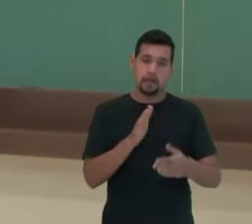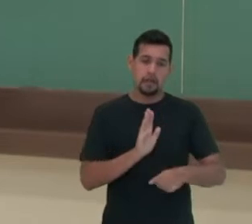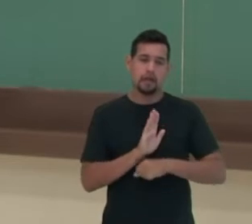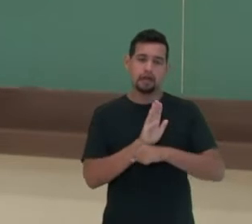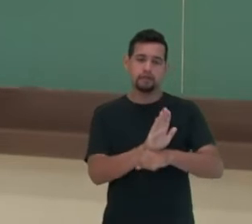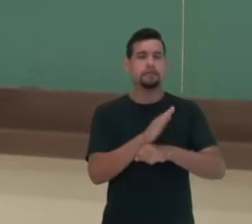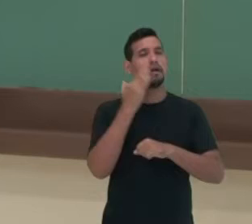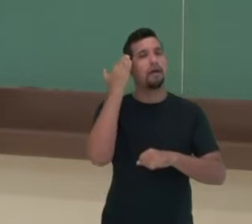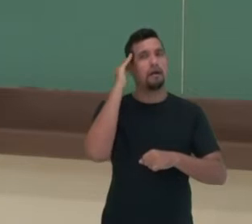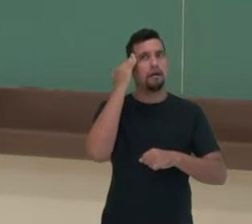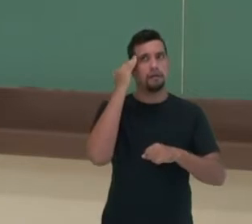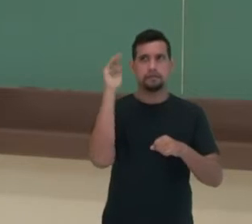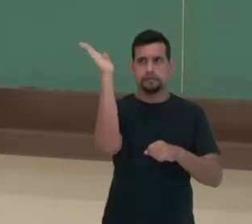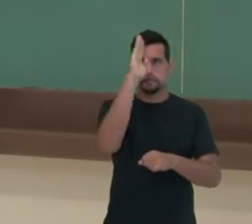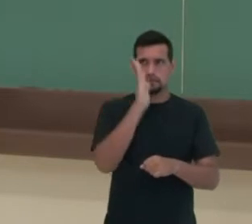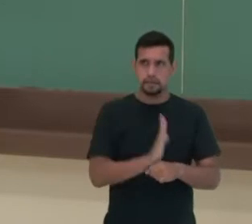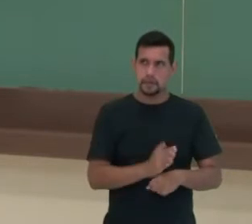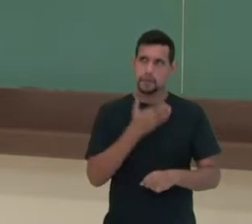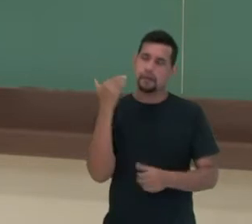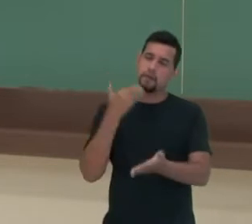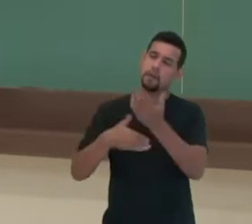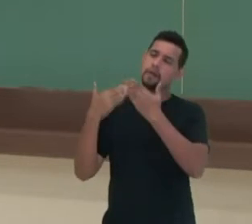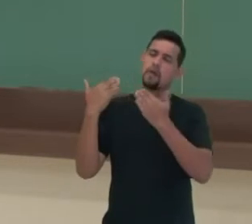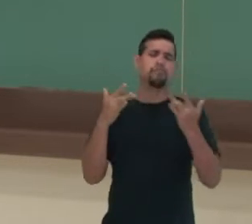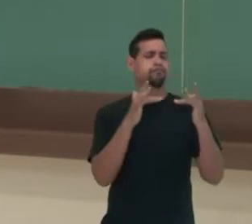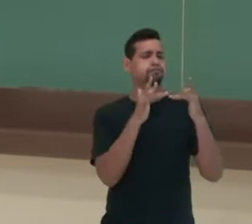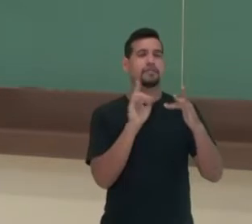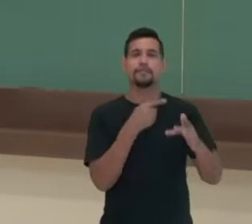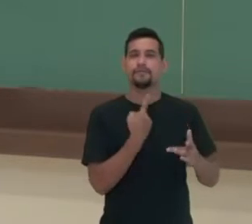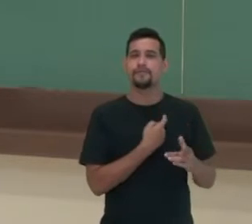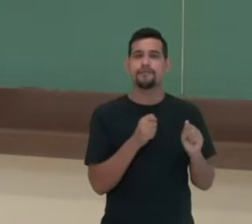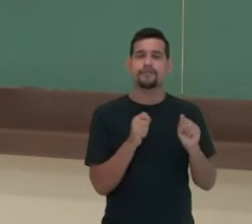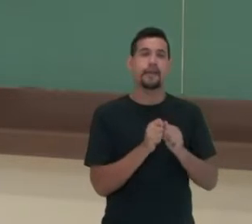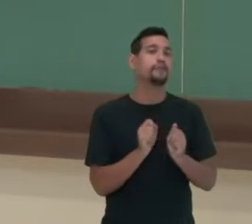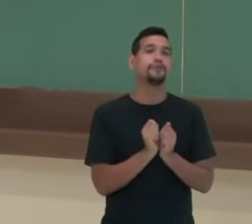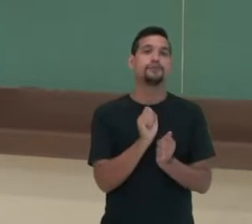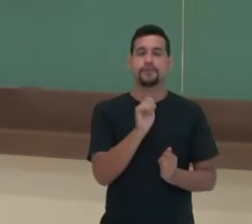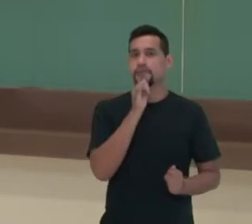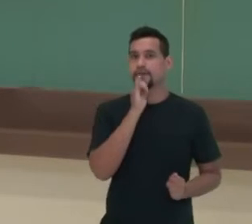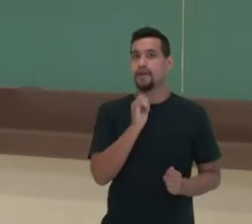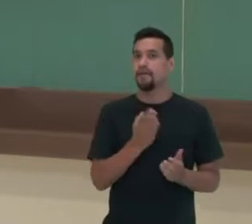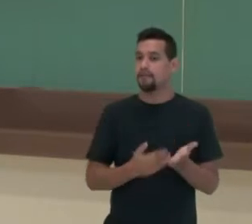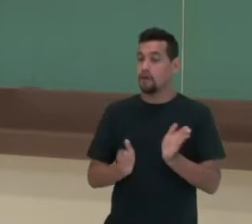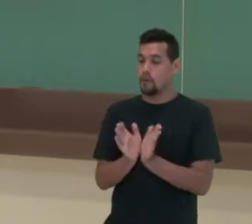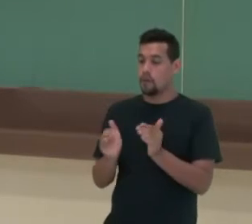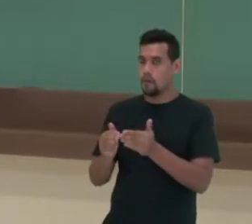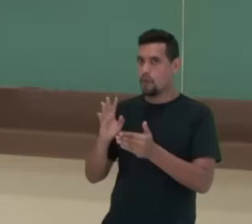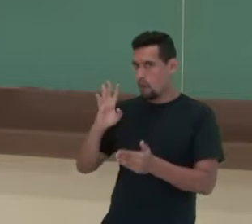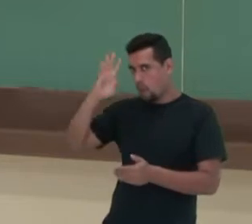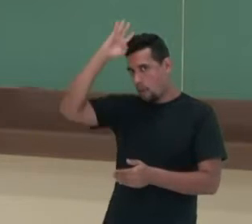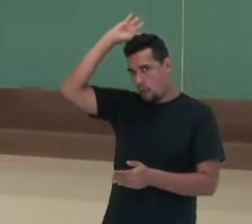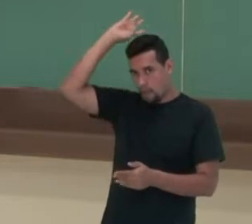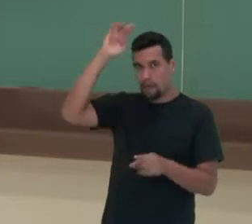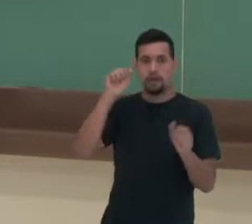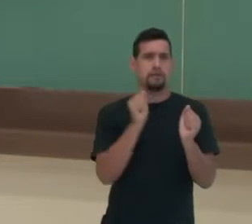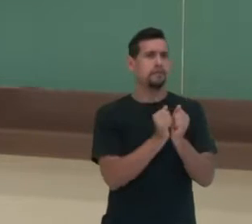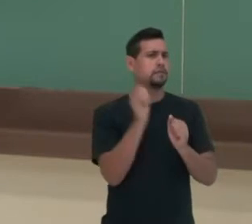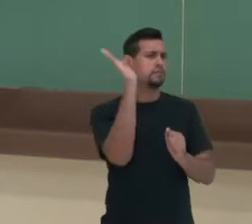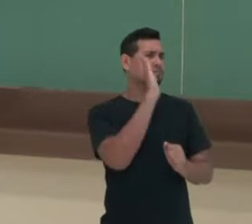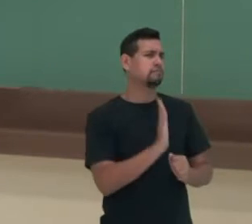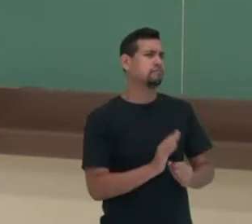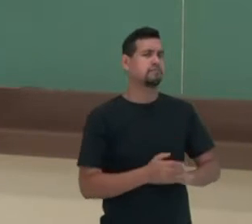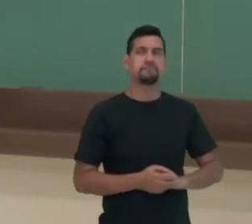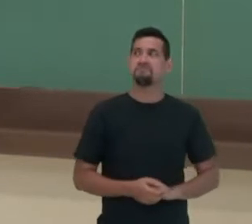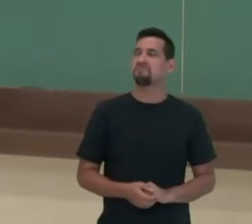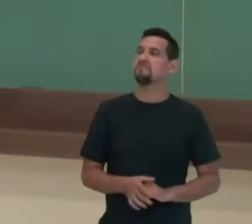entender a história do Brasil? Que relação poderíamos fazer, inclusive, entre Roma e Brasil?